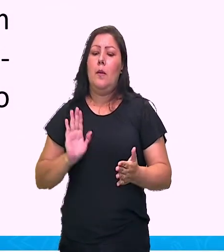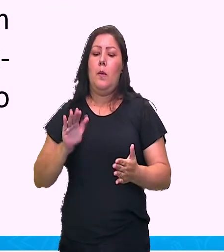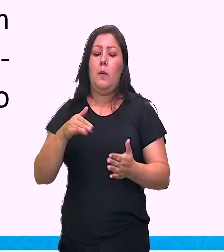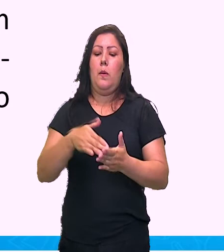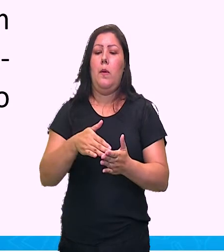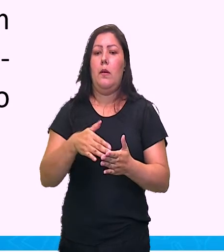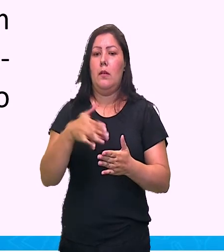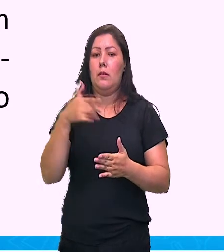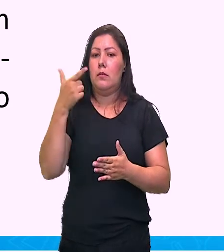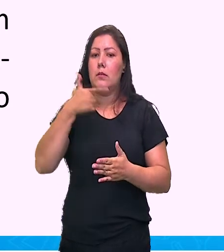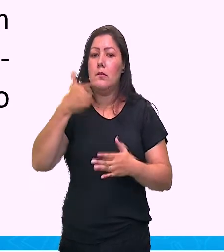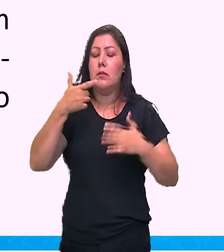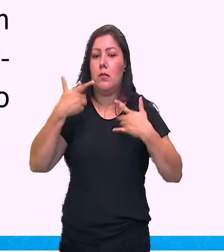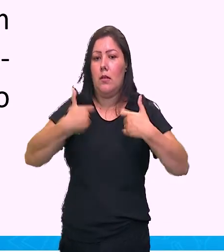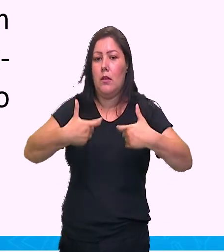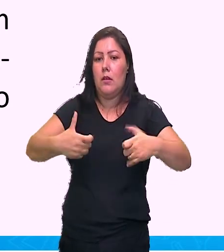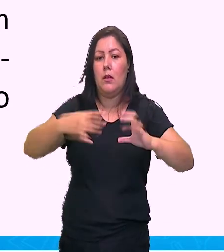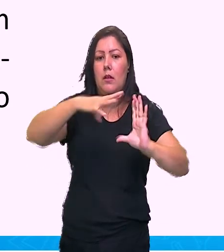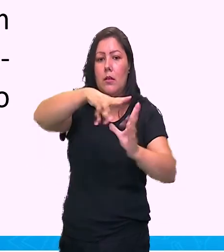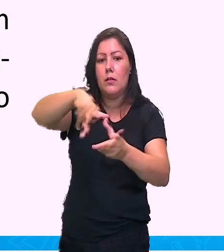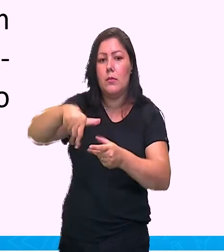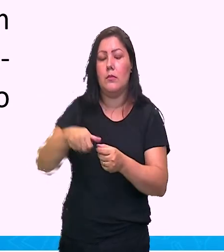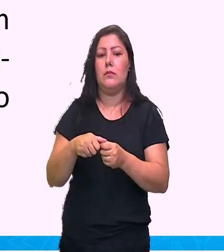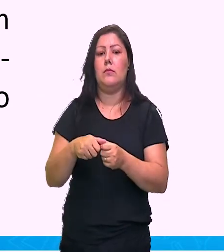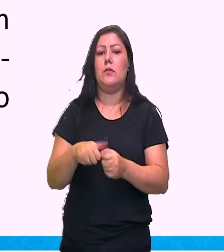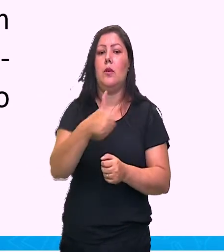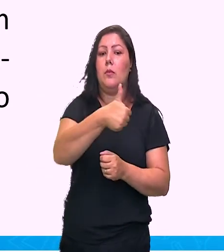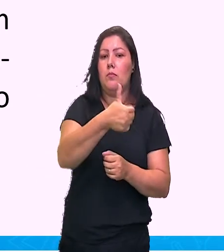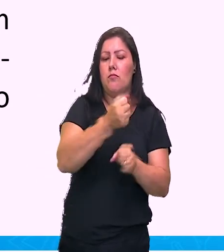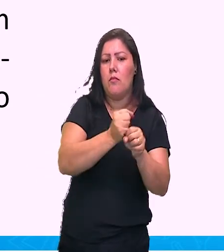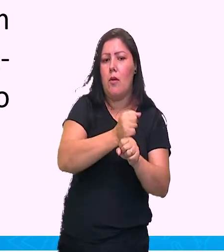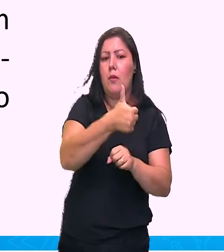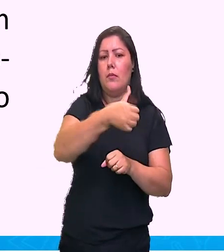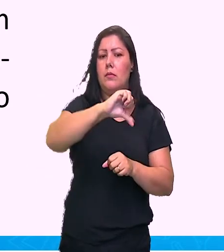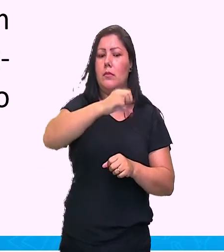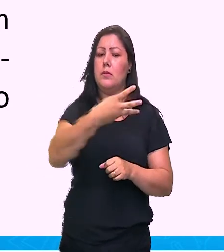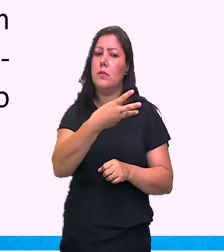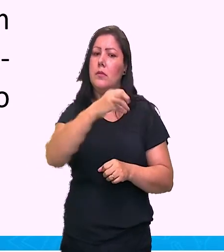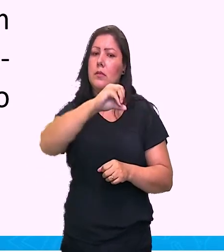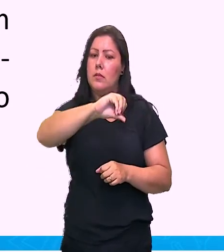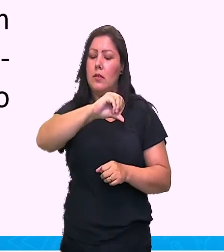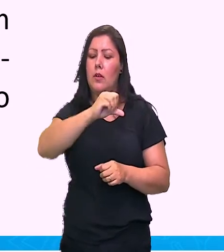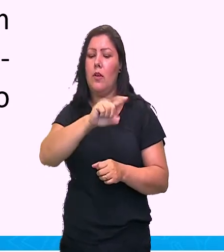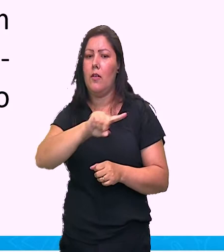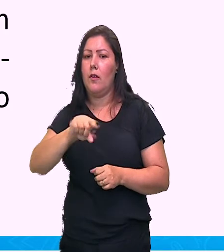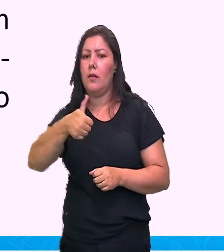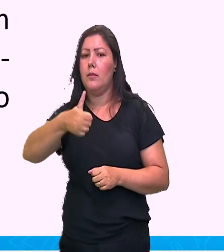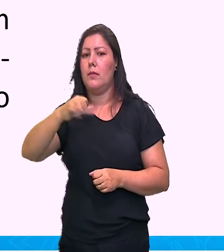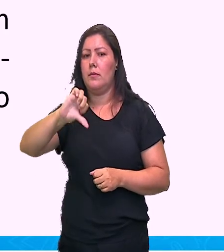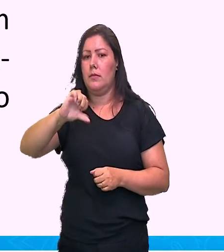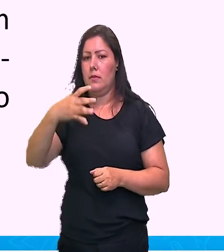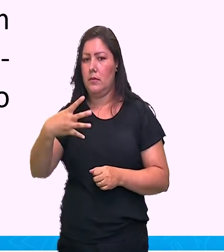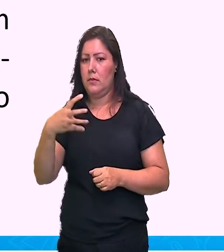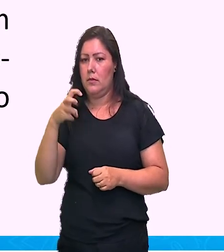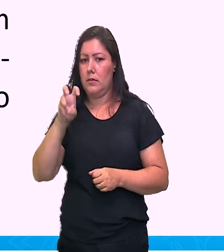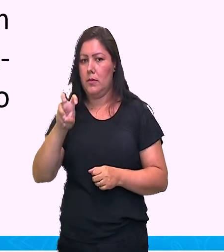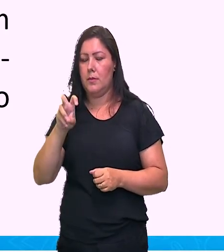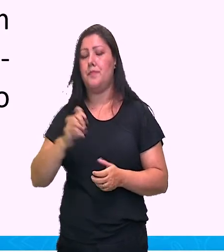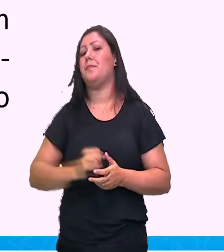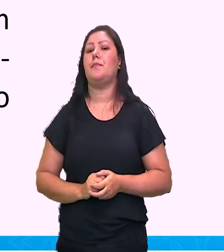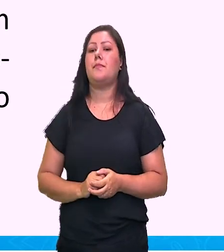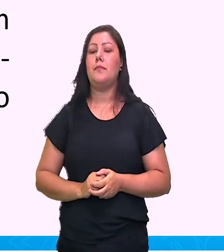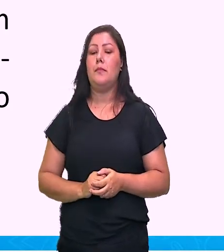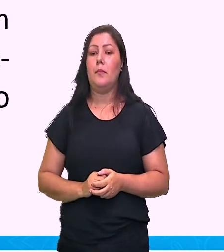45, os países com maior desenvolvimento vendiam para os países